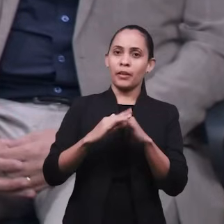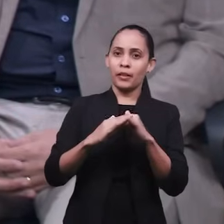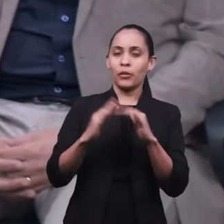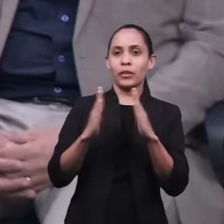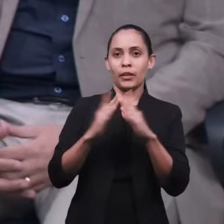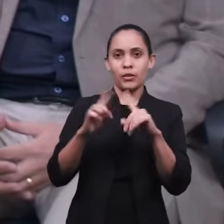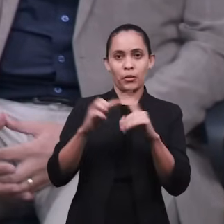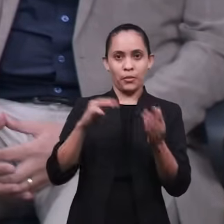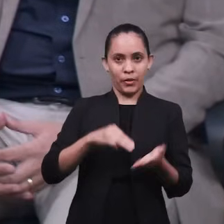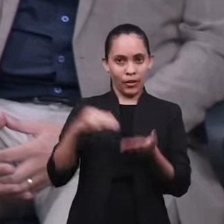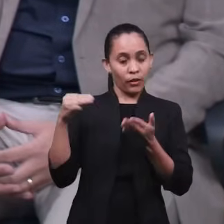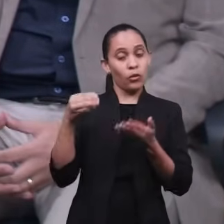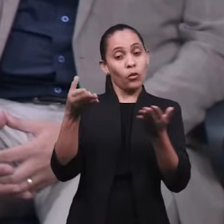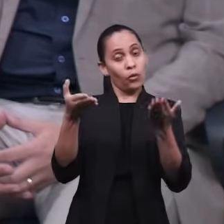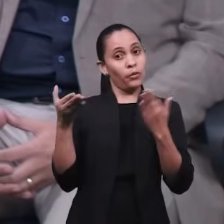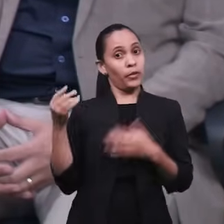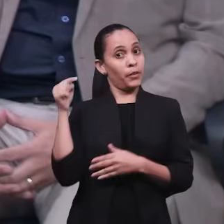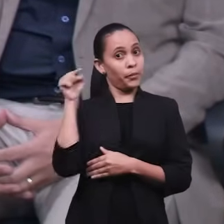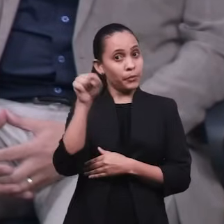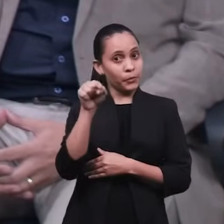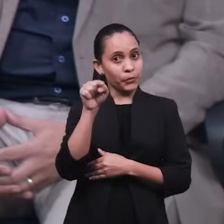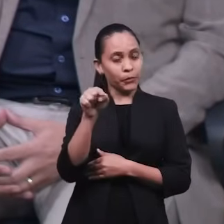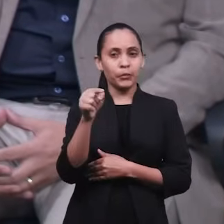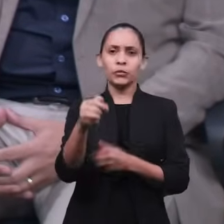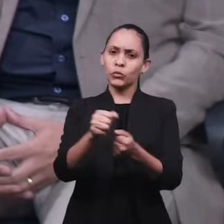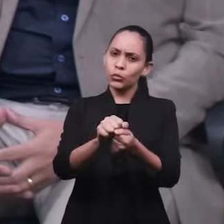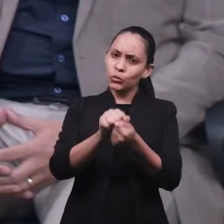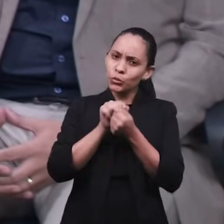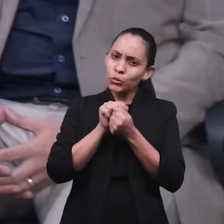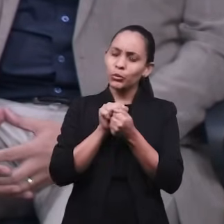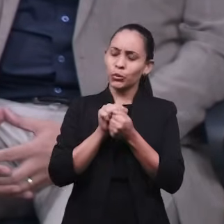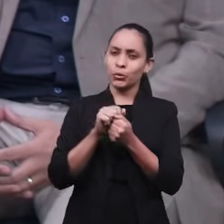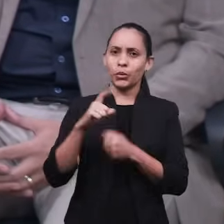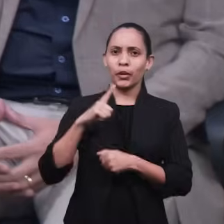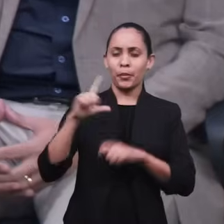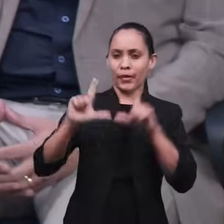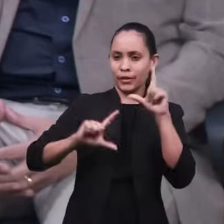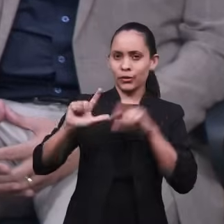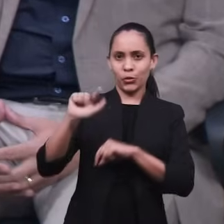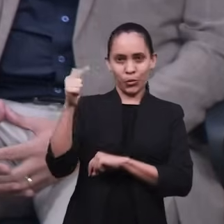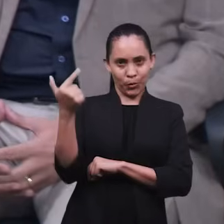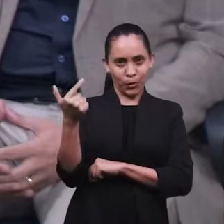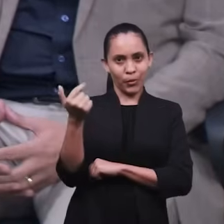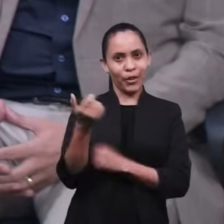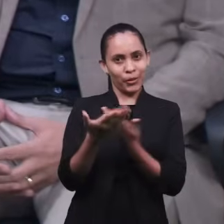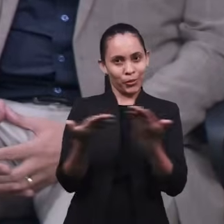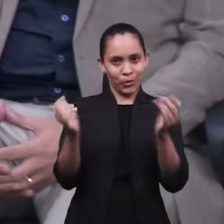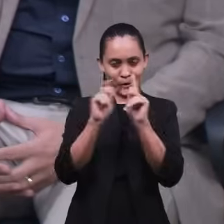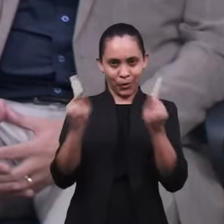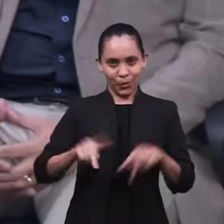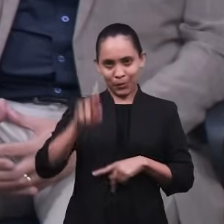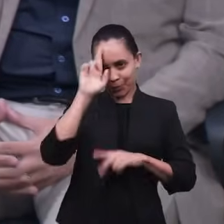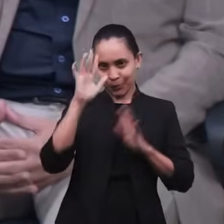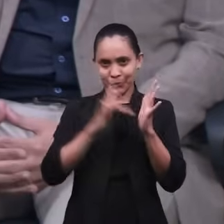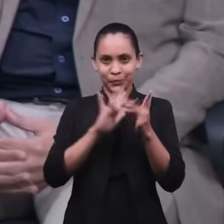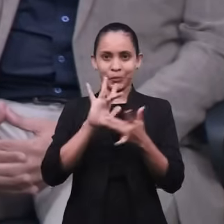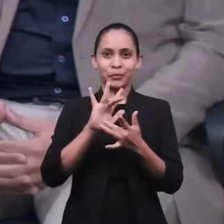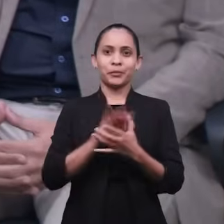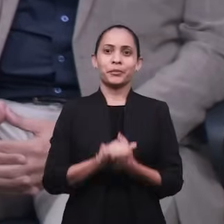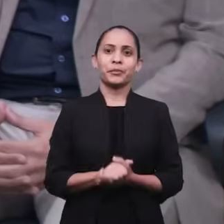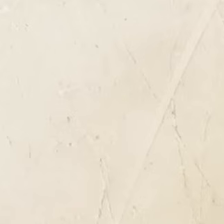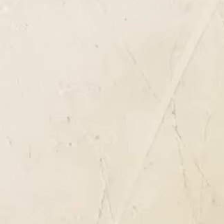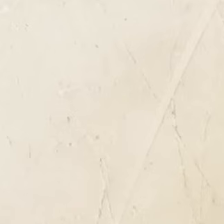Igreja Cristã Maranata. Nós convidamos a você a nos acompanhar também e assistir o próximo programa. A todos, a paz do